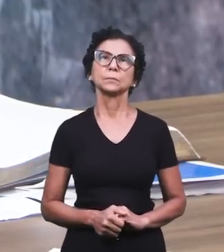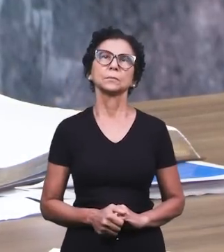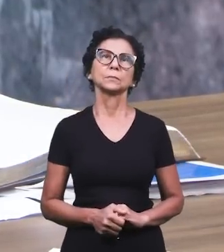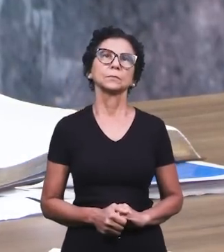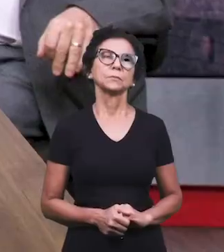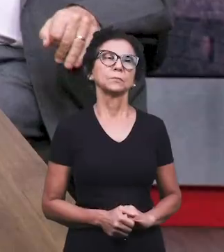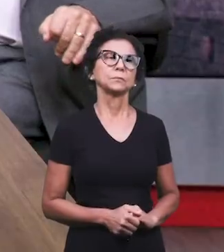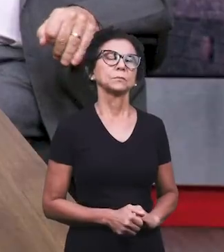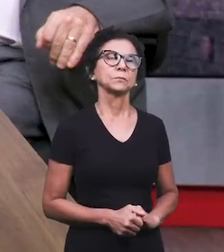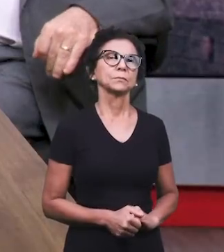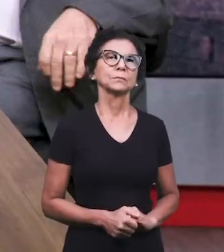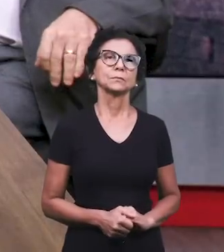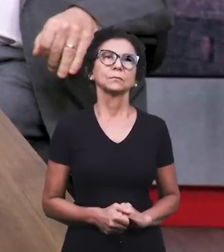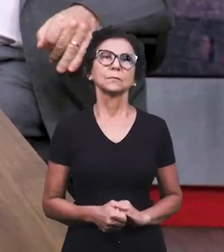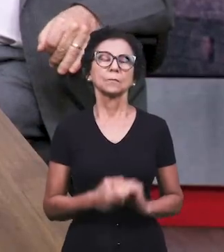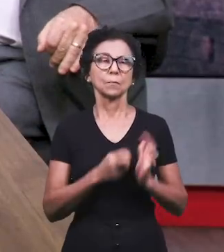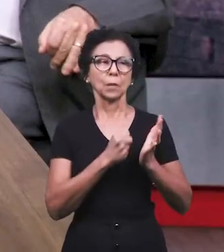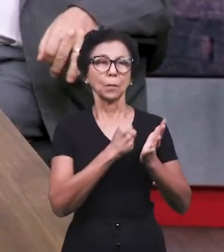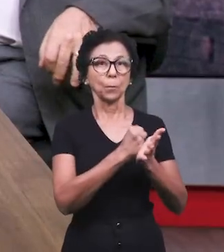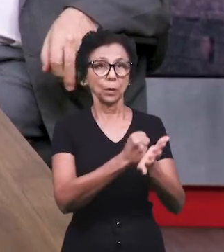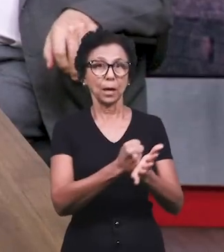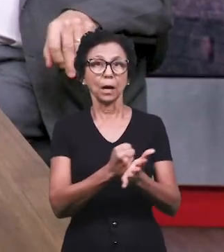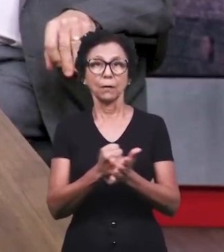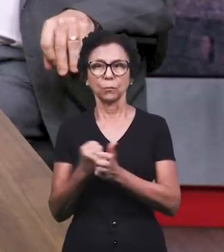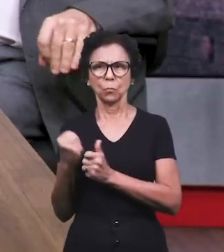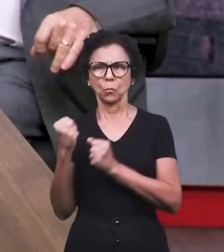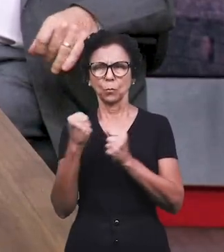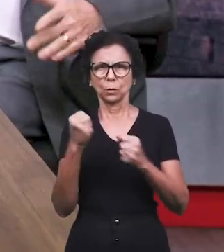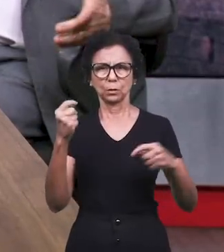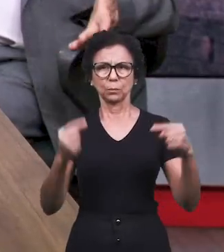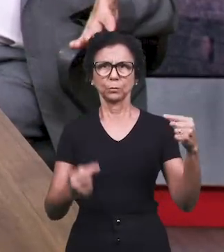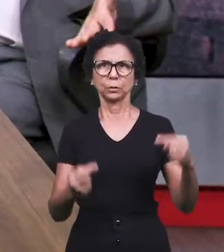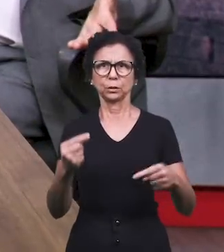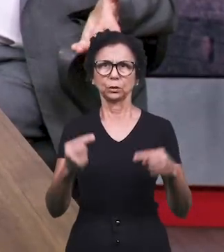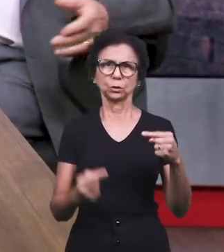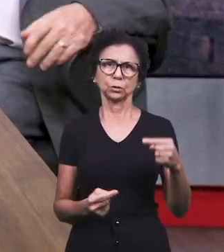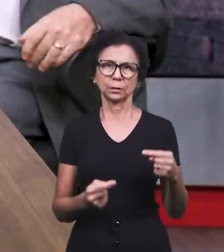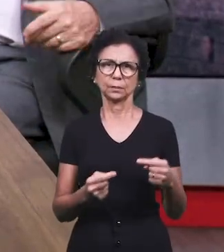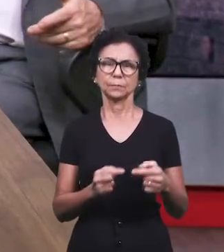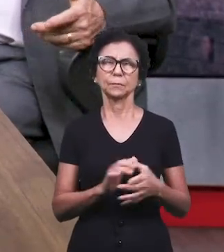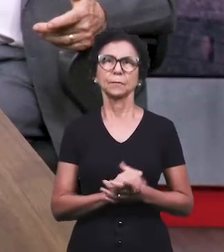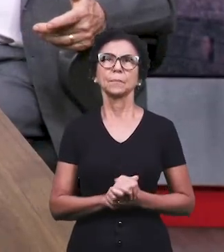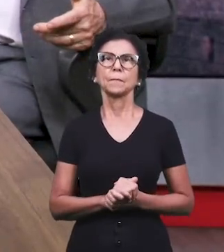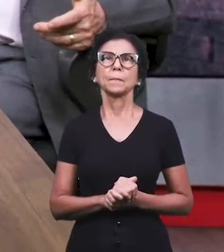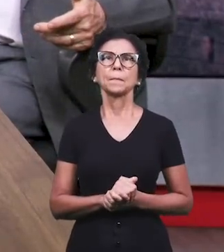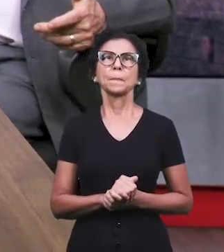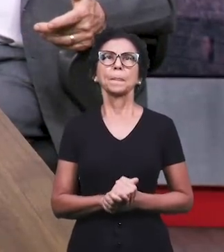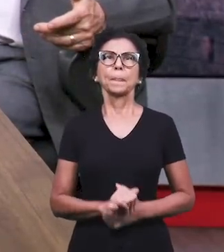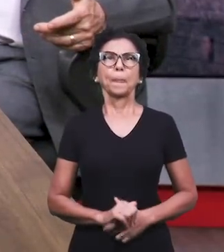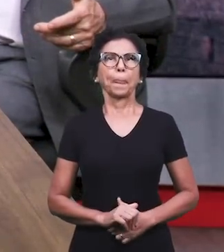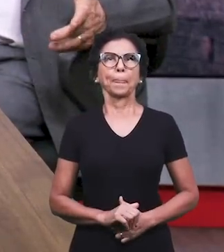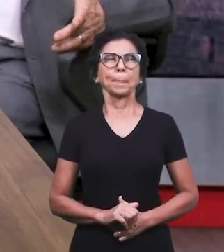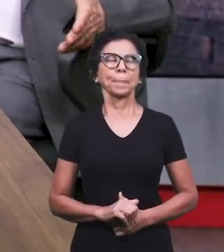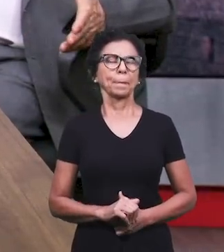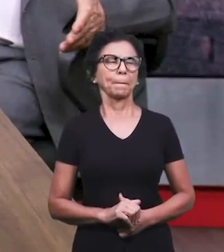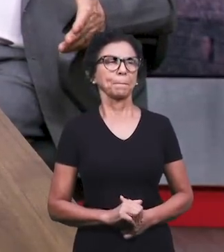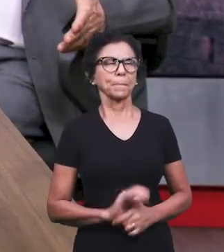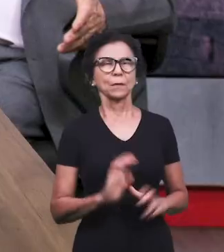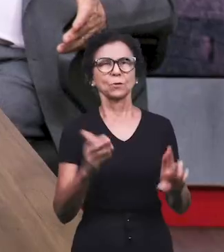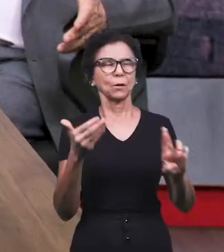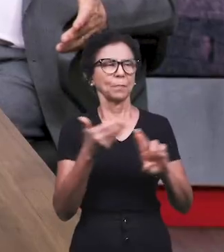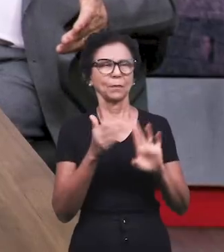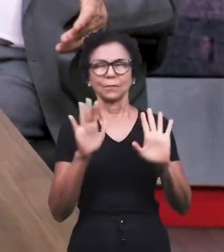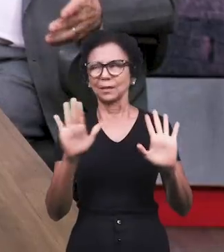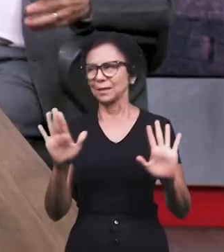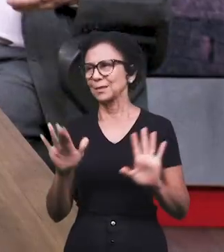claro. O Senado que mandamos. Ele apoiava o poder político do imperador, estava sempre junto com o imperador, o Senado, né? Quer falar alguma coisa sobre isso? Não, eu só fiz uma